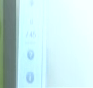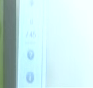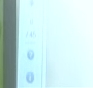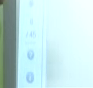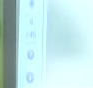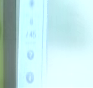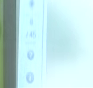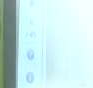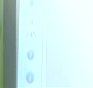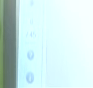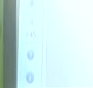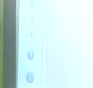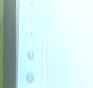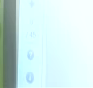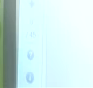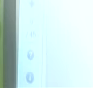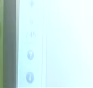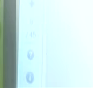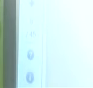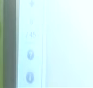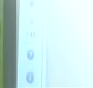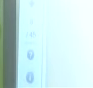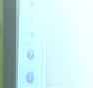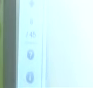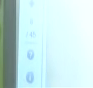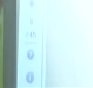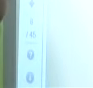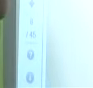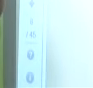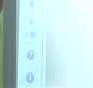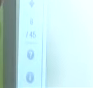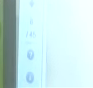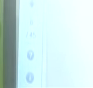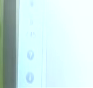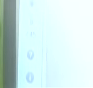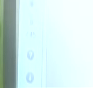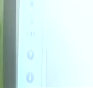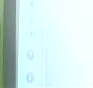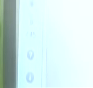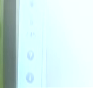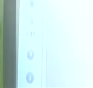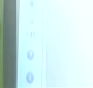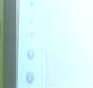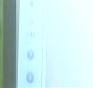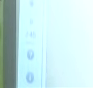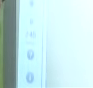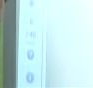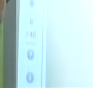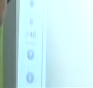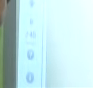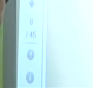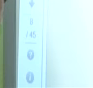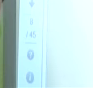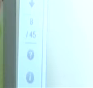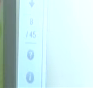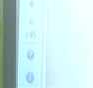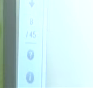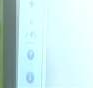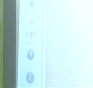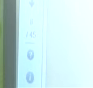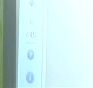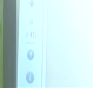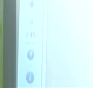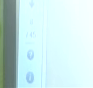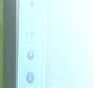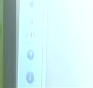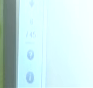Um bebê nasce com 2,5 kg, 3 kg, 3,5 kg em média. 2,5 kg a 3,5 kg a média que ele nasce, né? E o cérebro